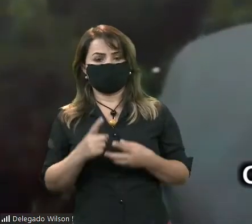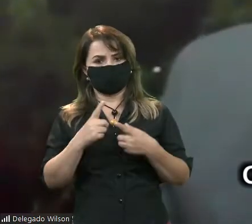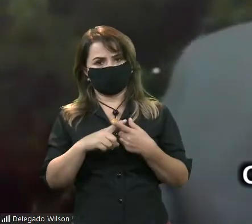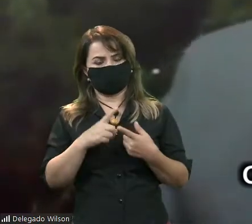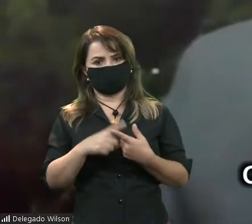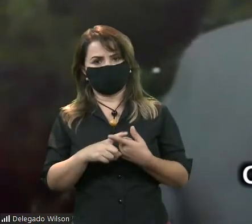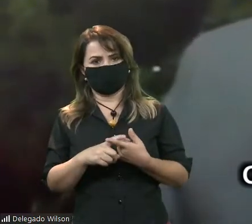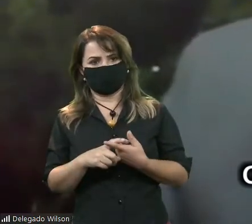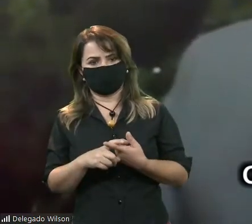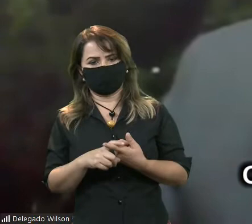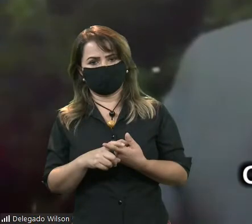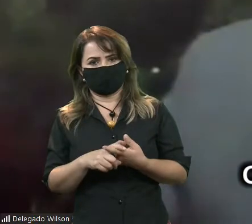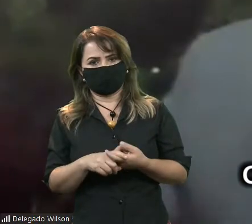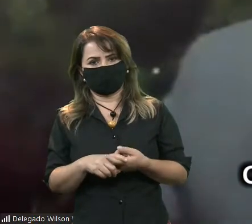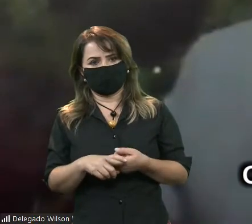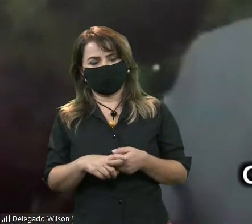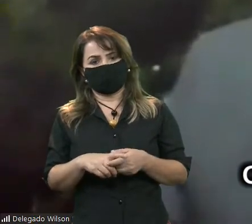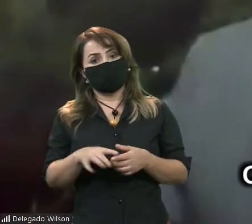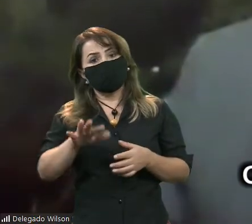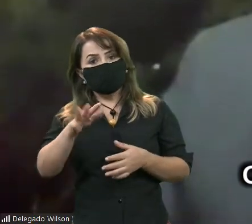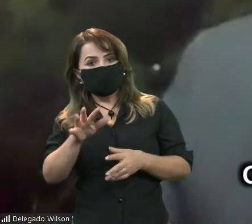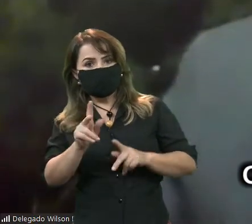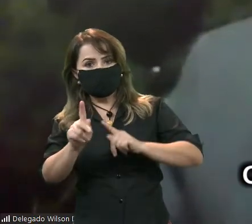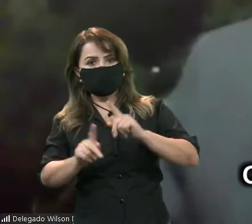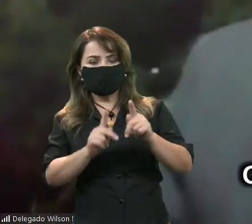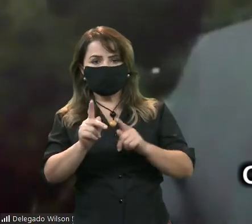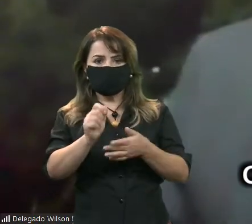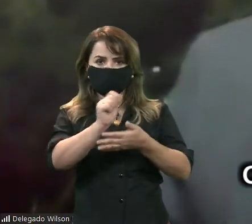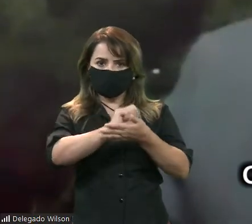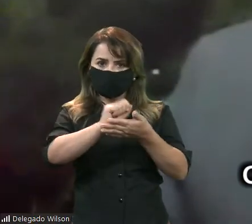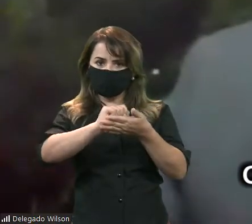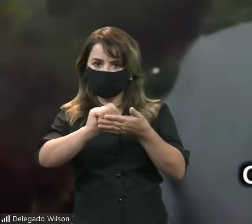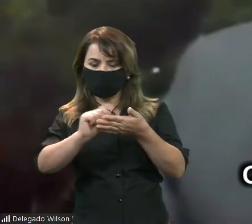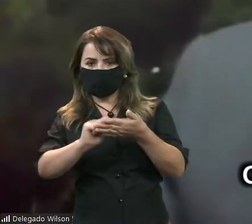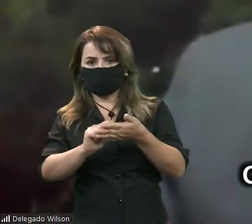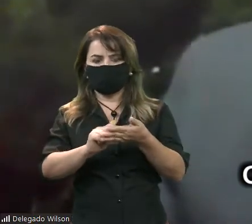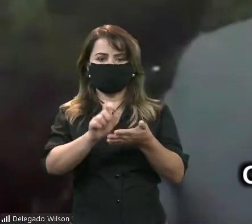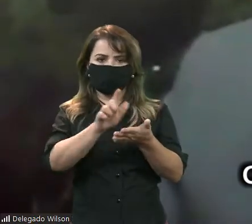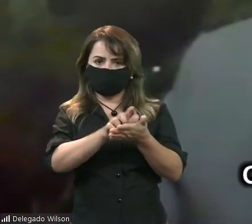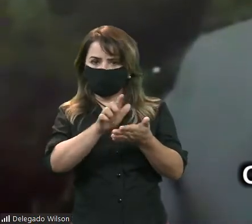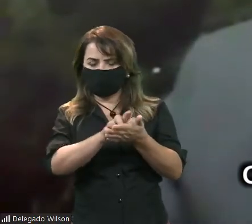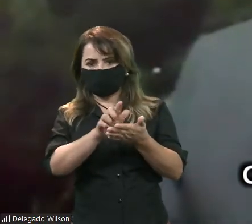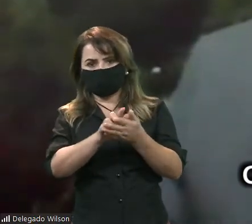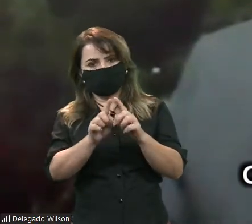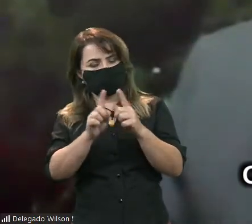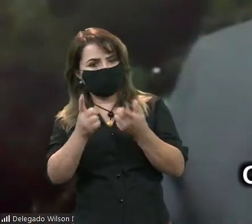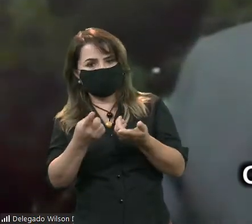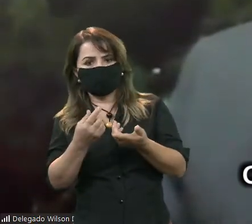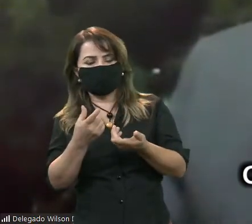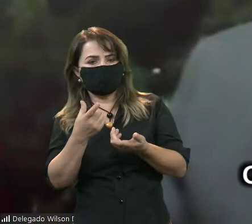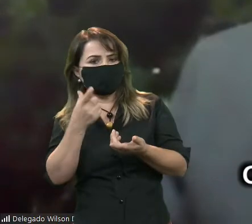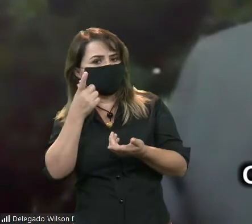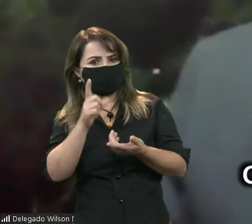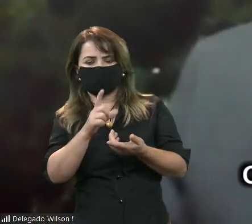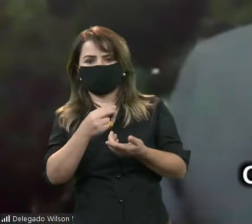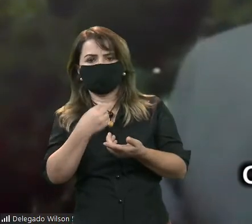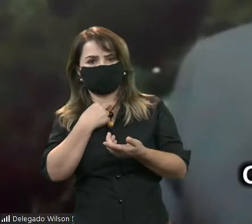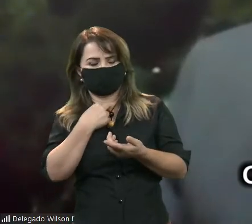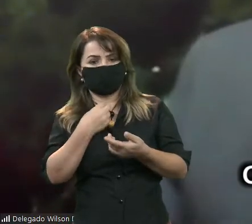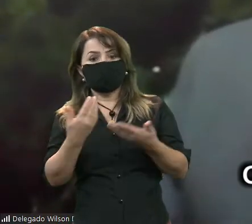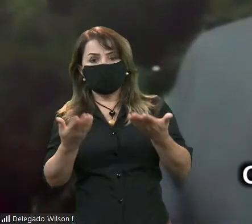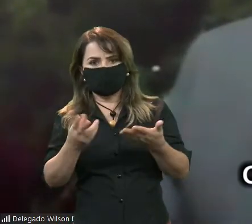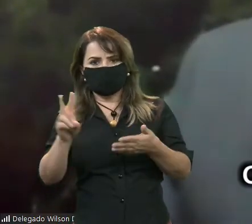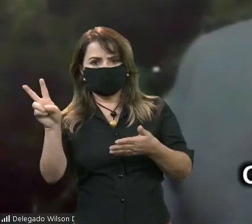você escreveria alguma coisa ali, ou se abster do voto, se é possível abster do voto. Eu não vou votar em